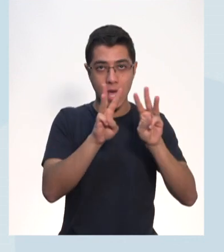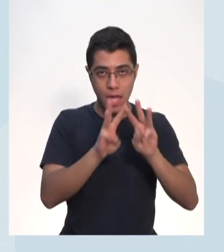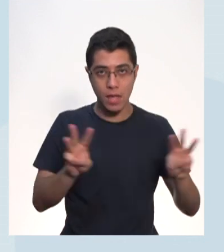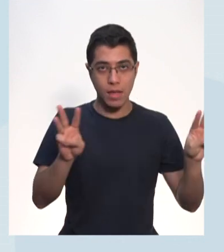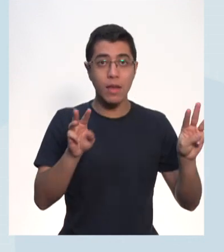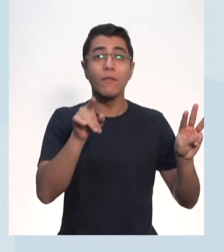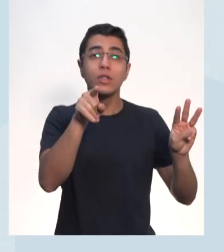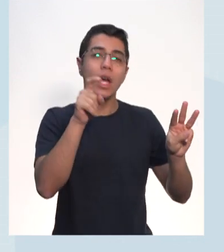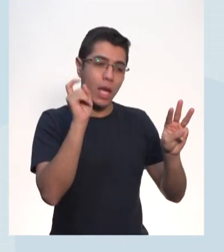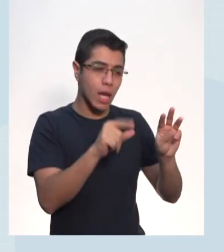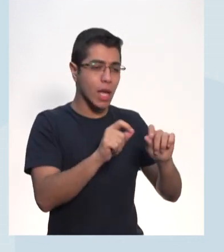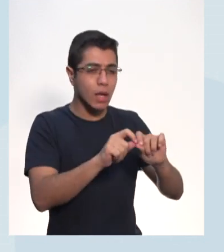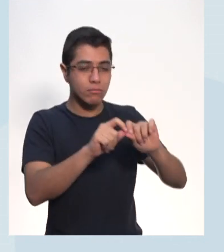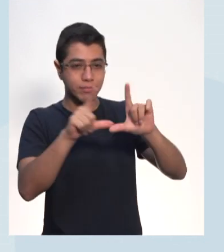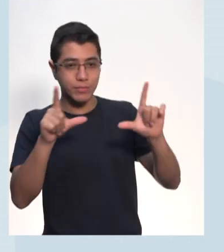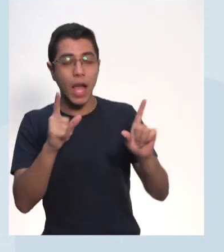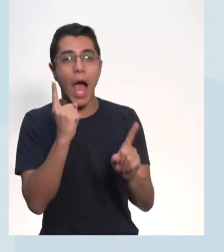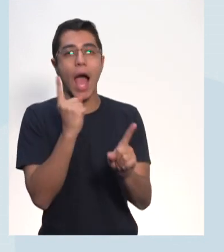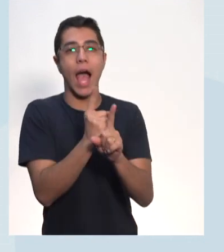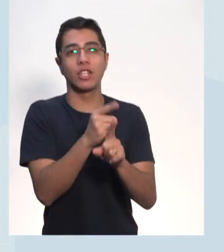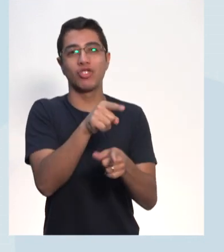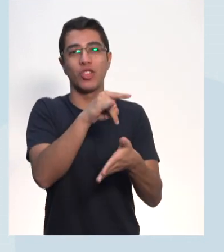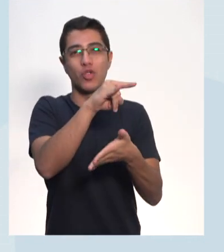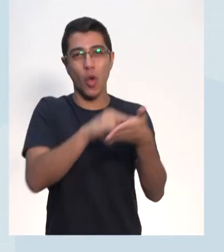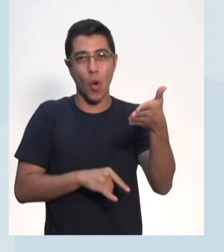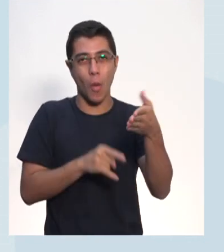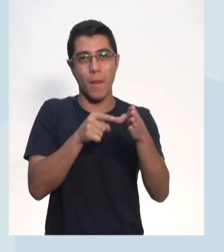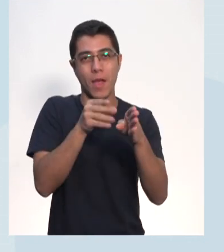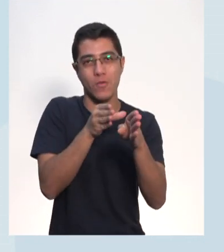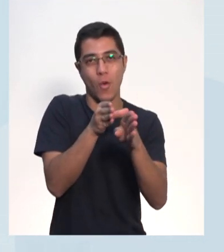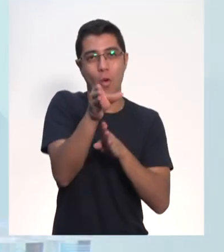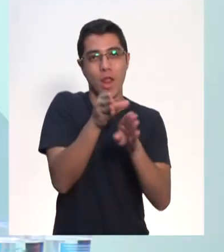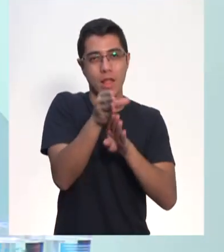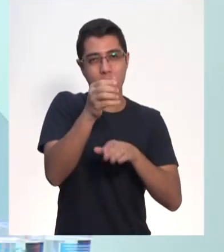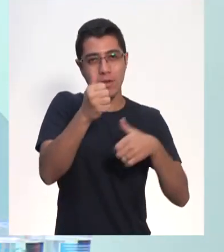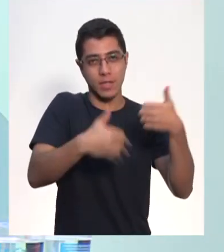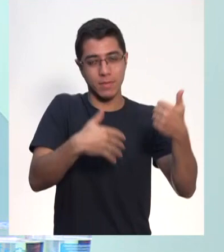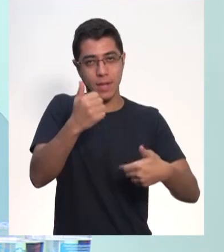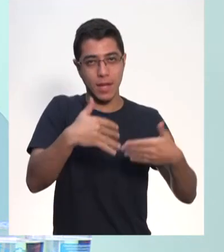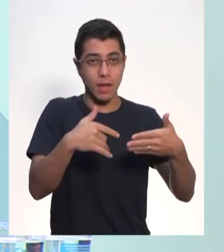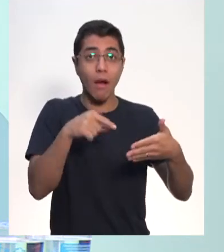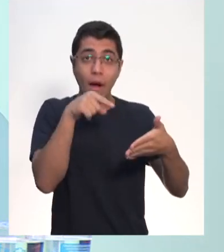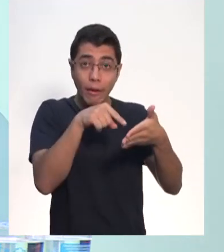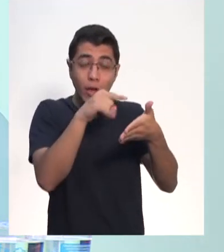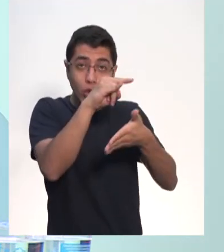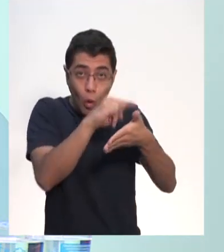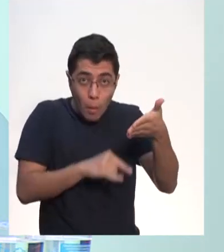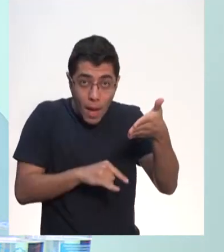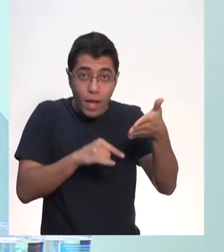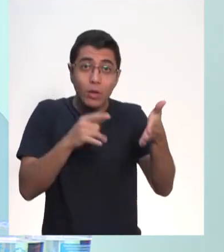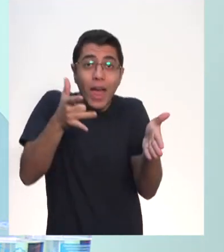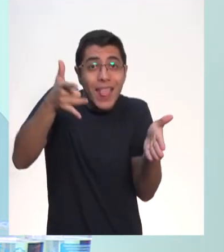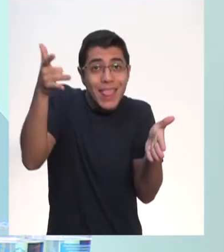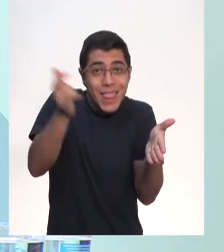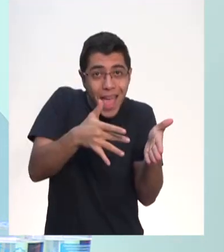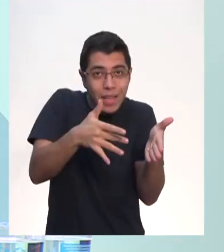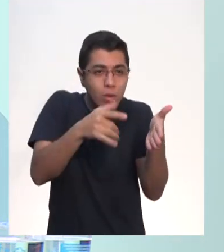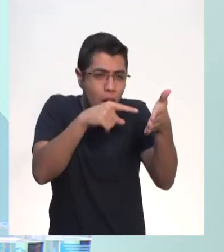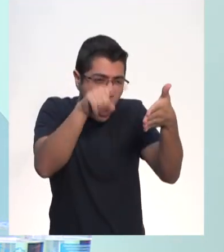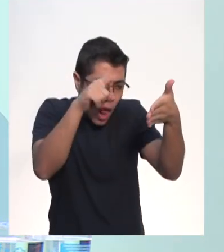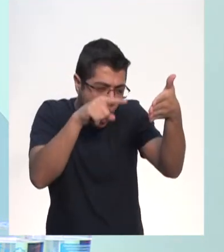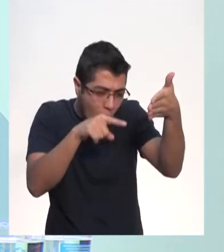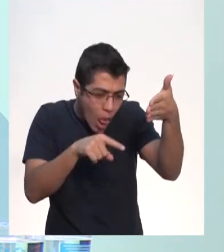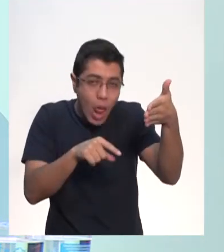citei, esse documento orientador. E dentro desse documento orientador, a gente ainda encontrava um link específico que tratava